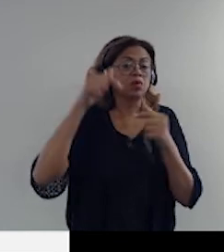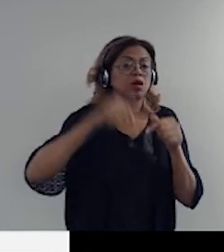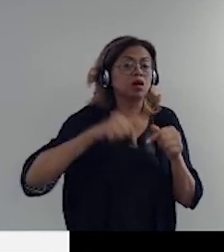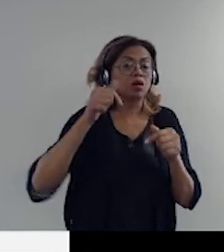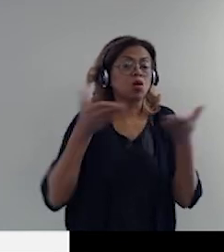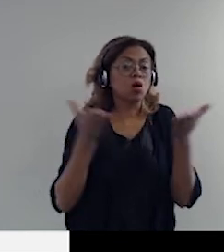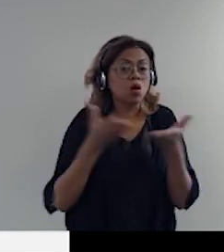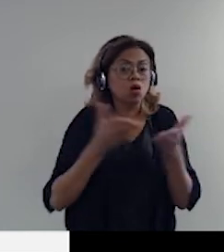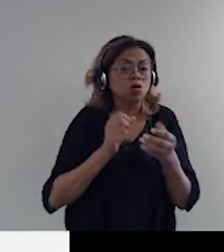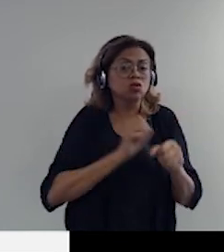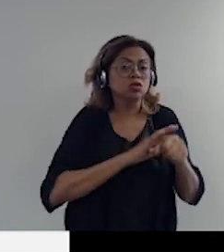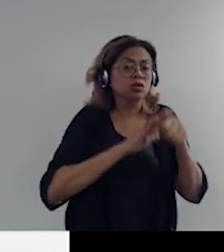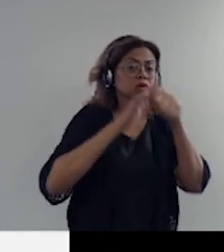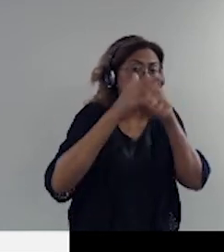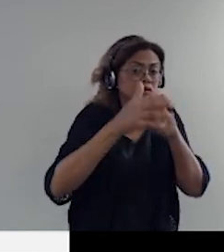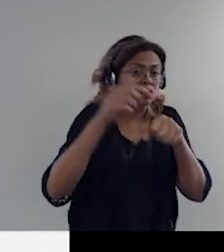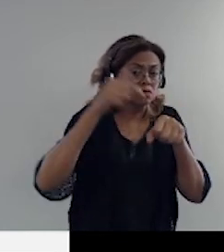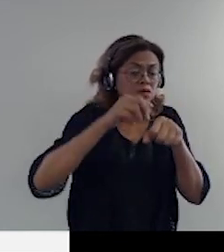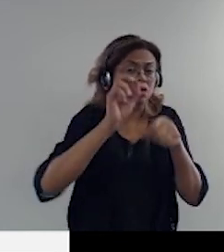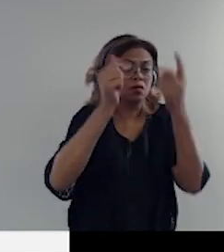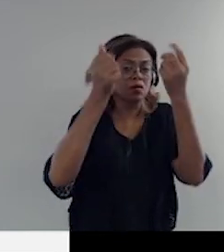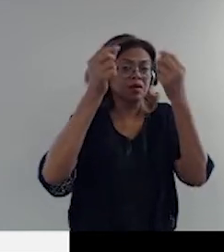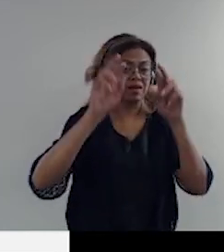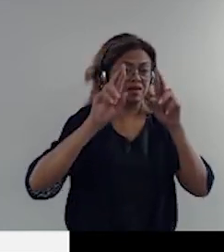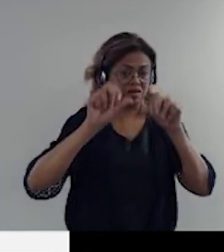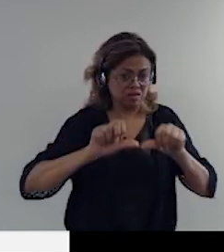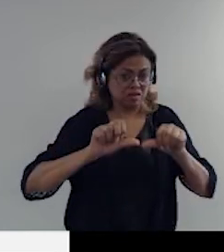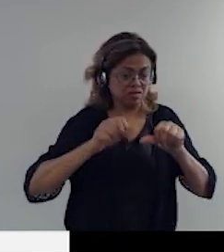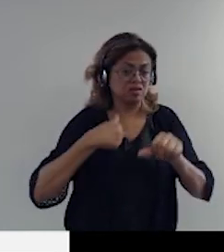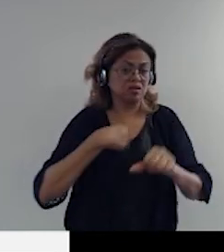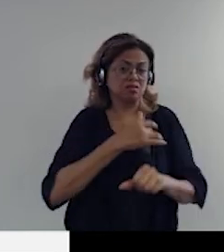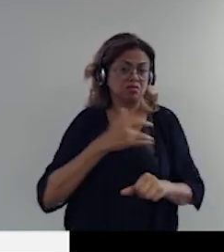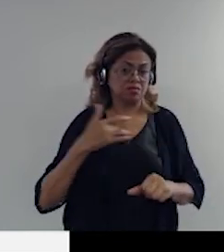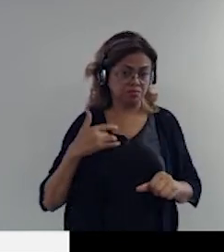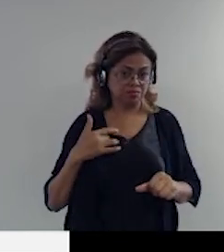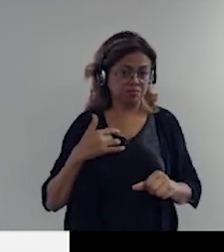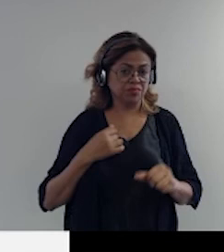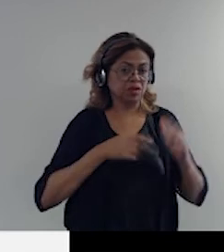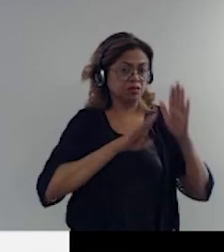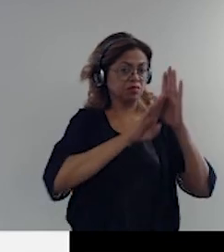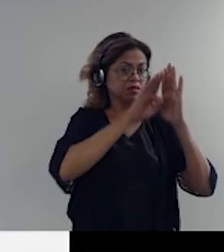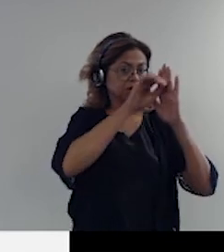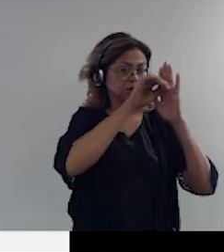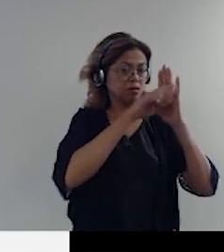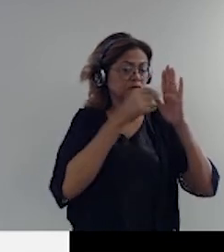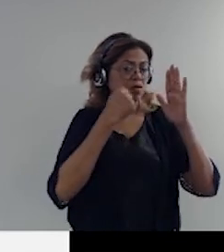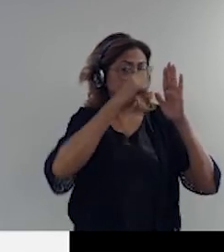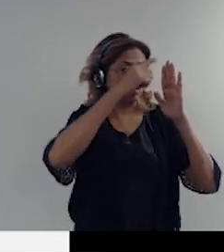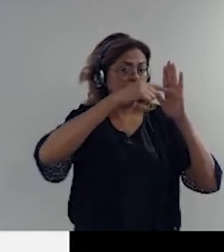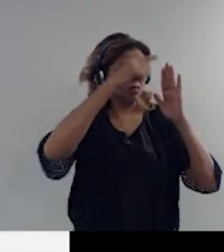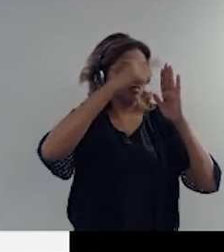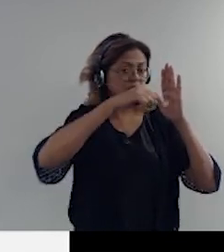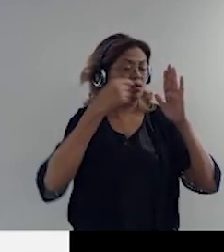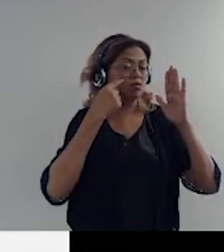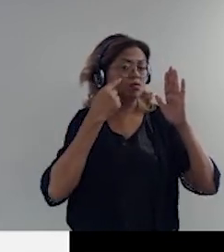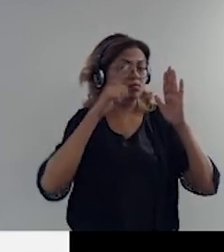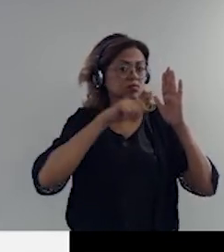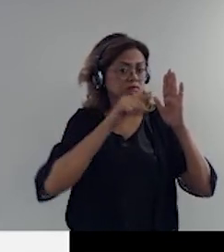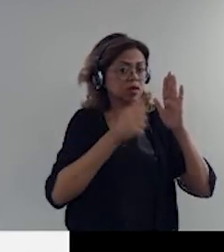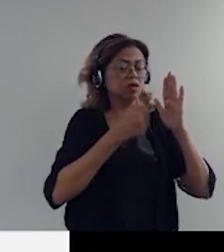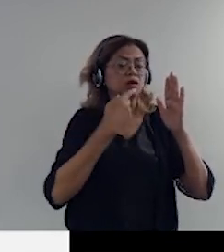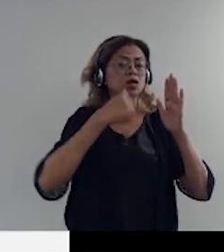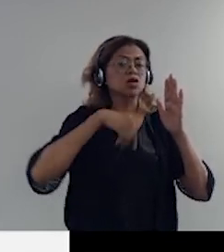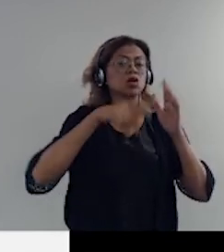Mas, se vocês repararem no gráfico, o mercado permaneceu no fundo do poço por mais de 6